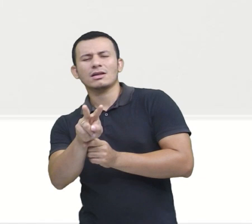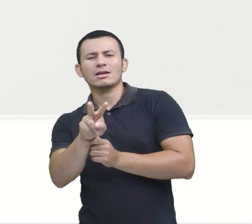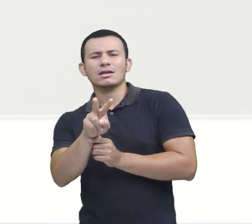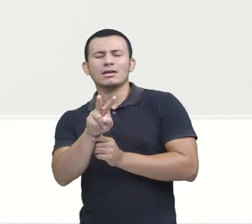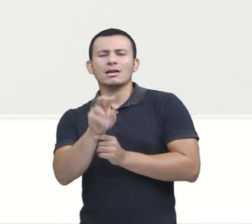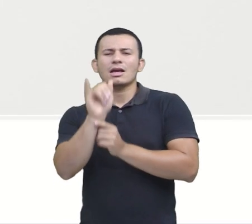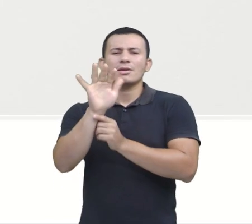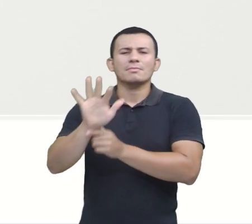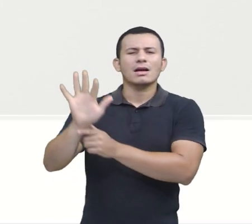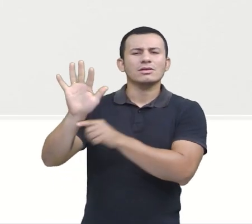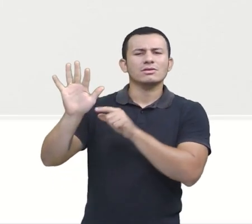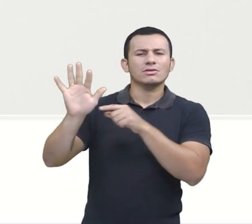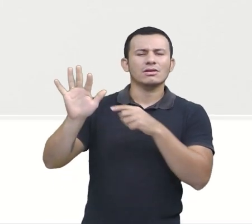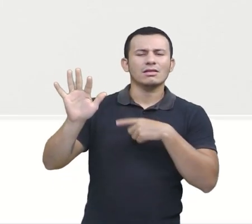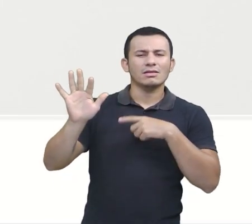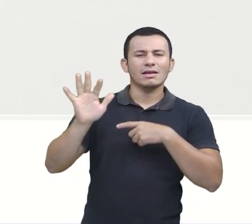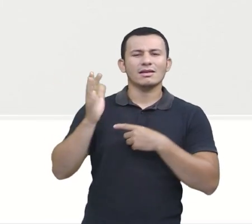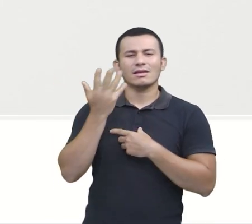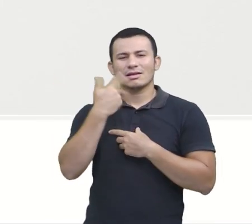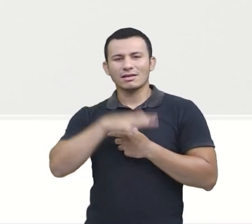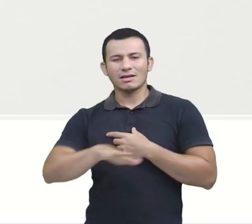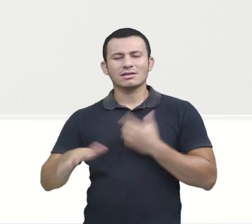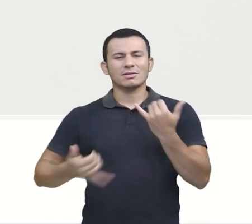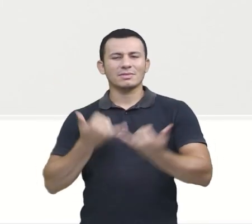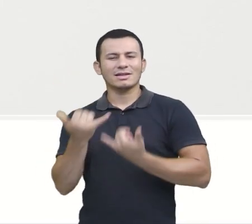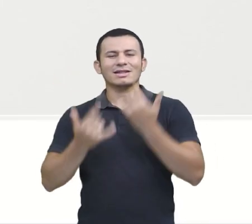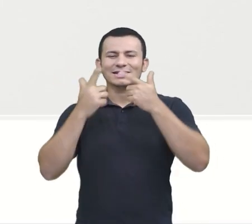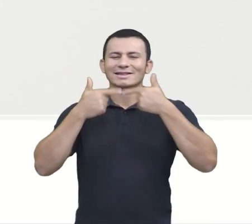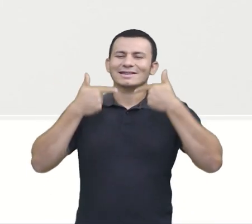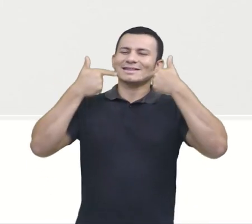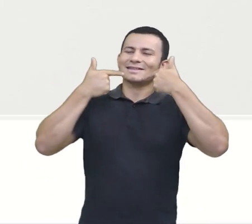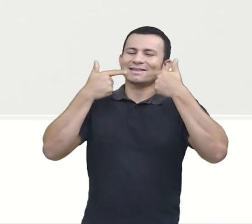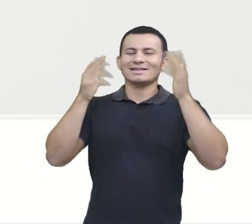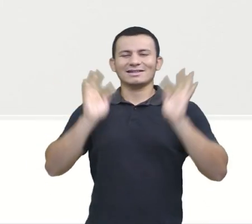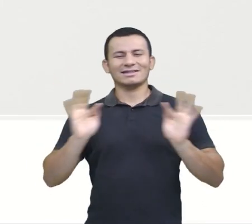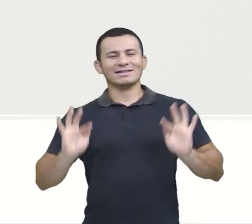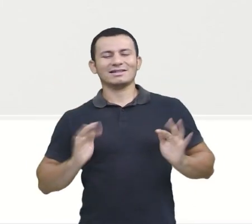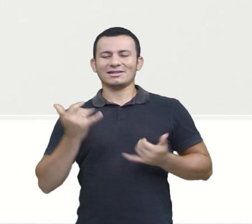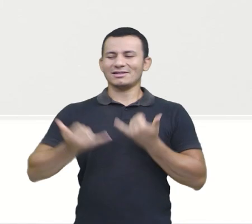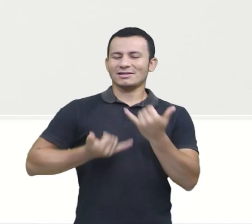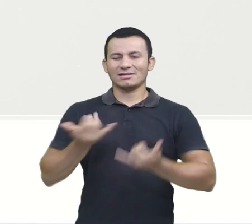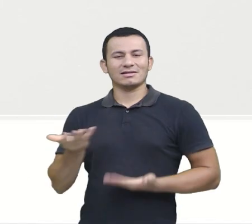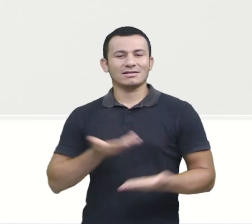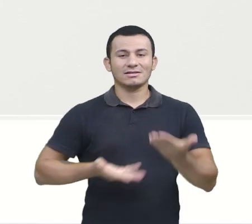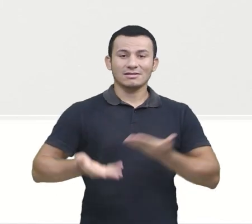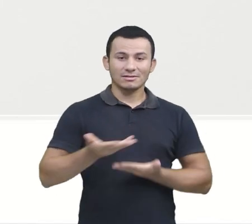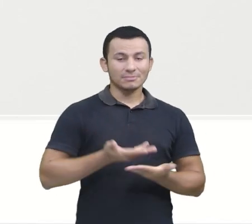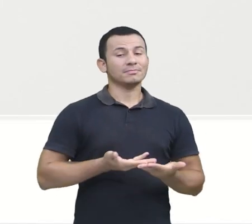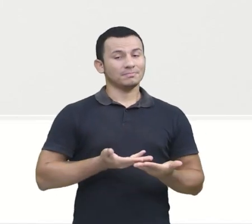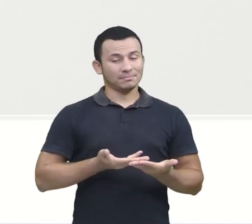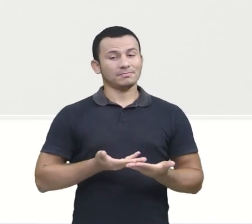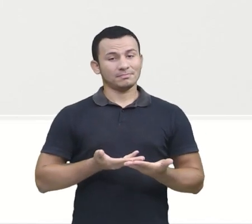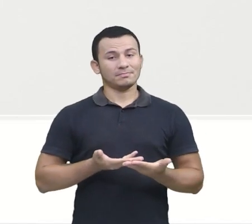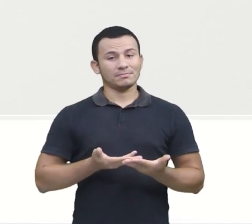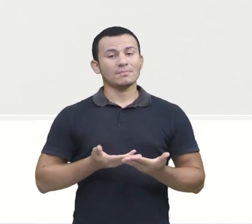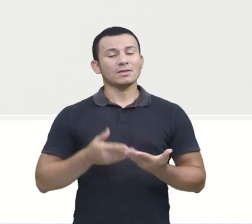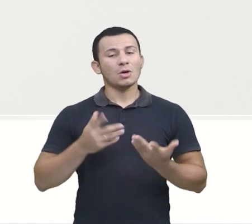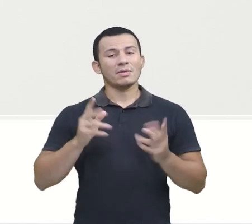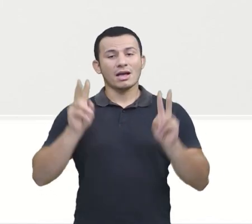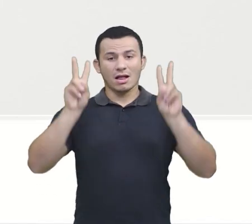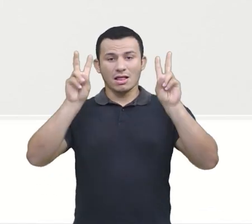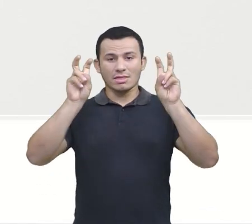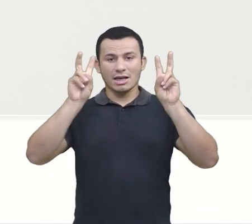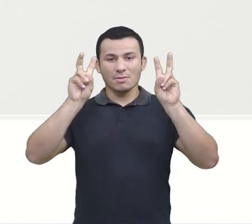estão brincando? Elas não estão sorrindo? Por que elas estão sorrindo? Porque conforme o título